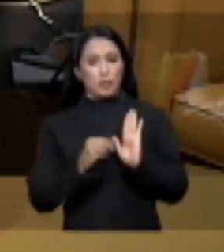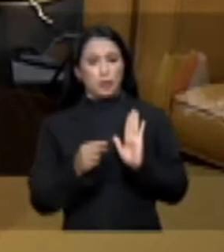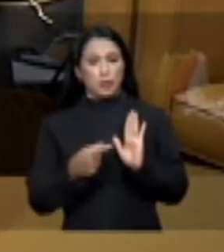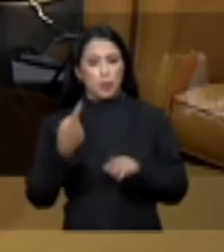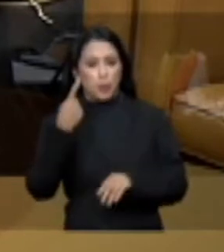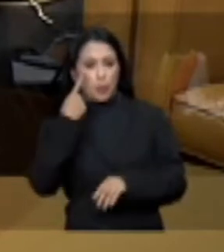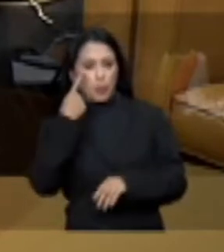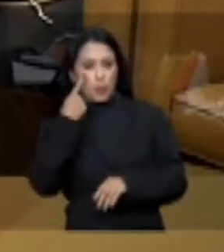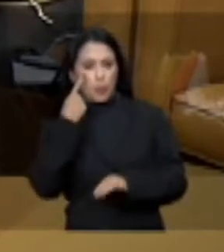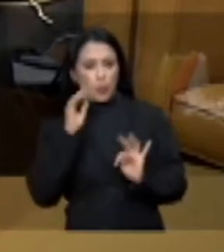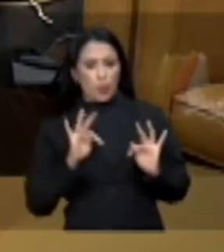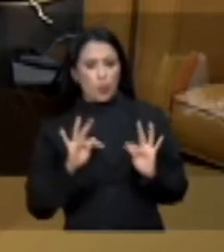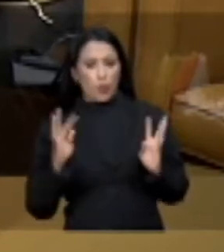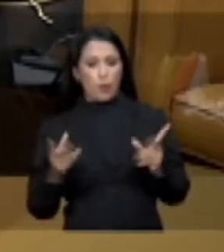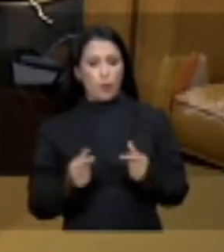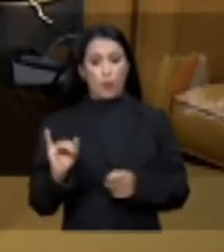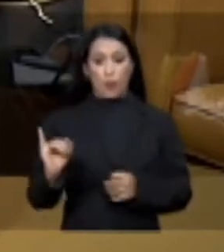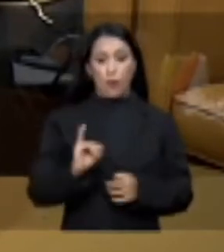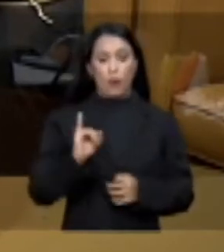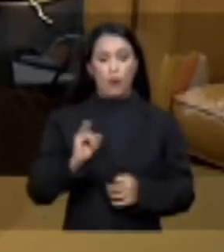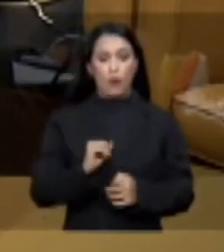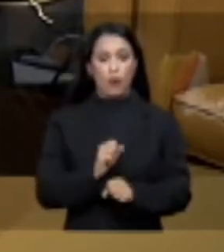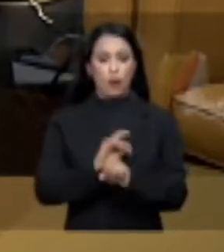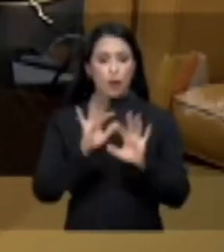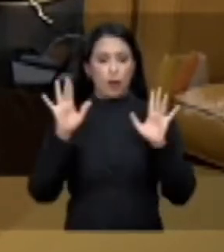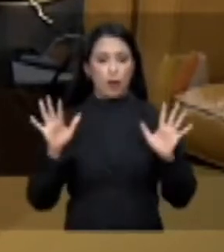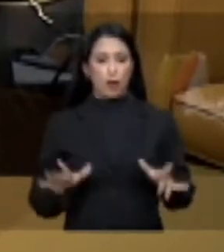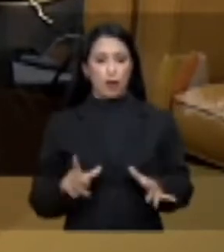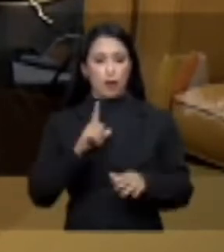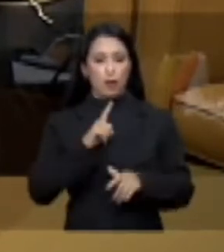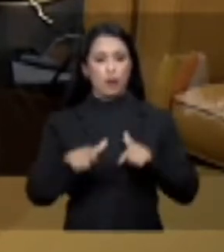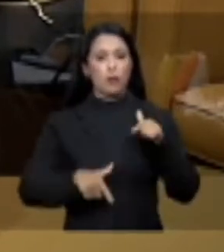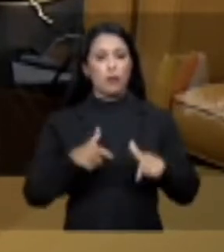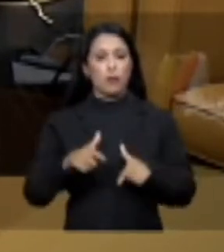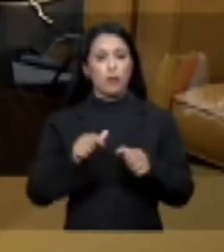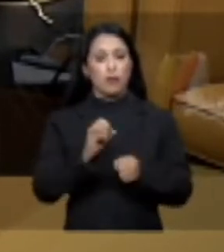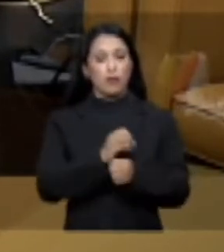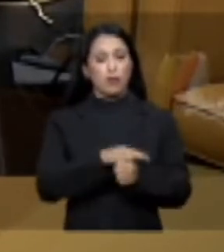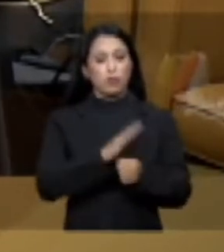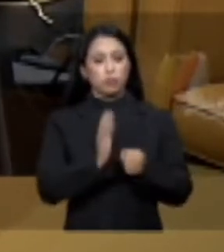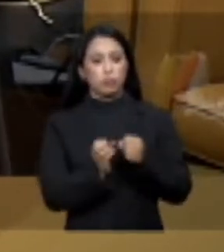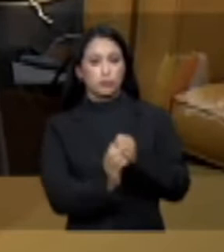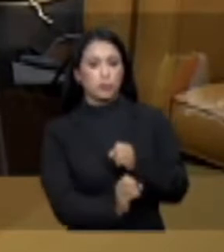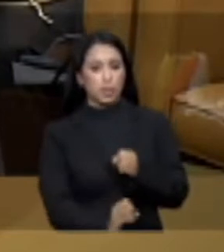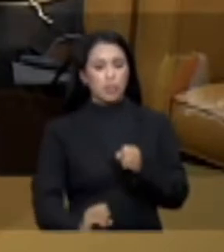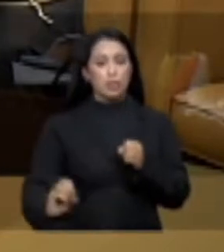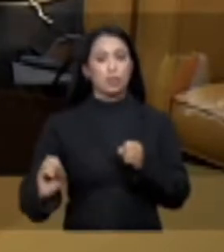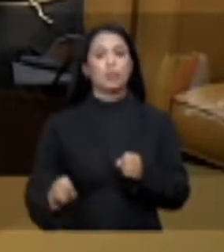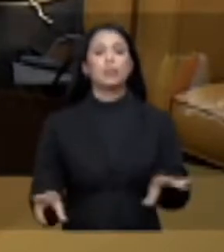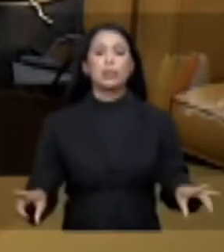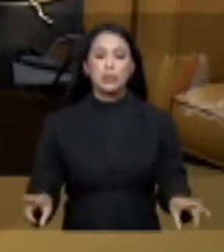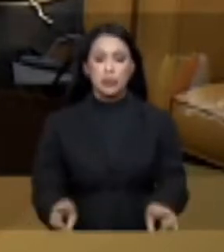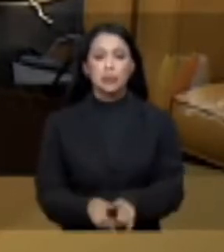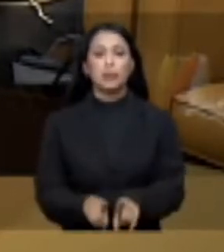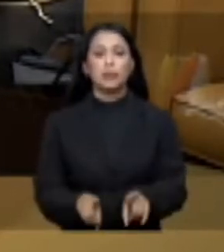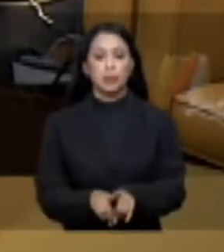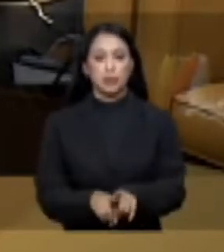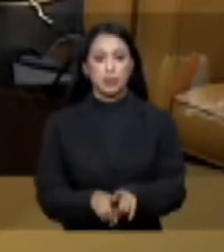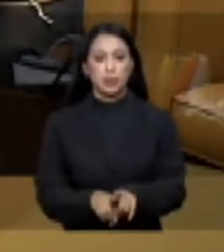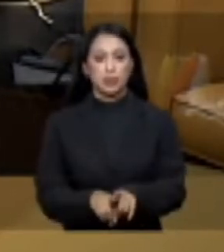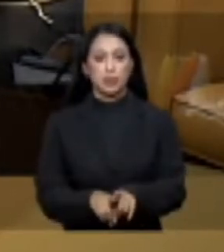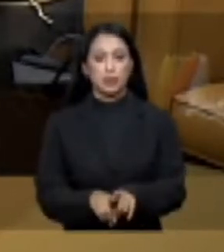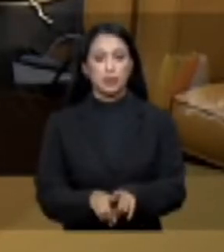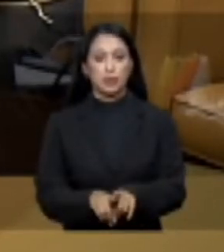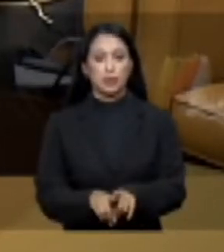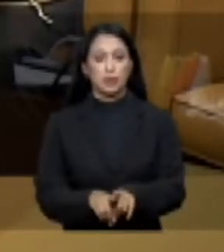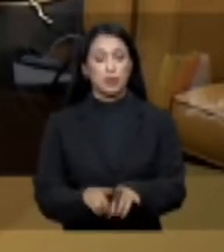o mais complexo, é importante esclarecer que a prestação regionalizada de serviços de saneamento também merece algo